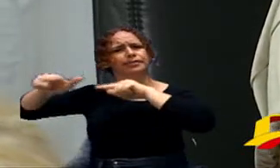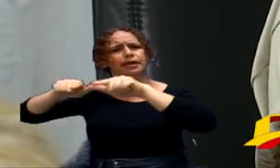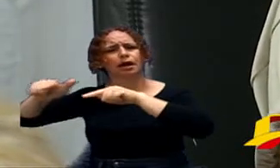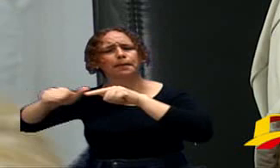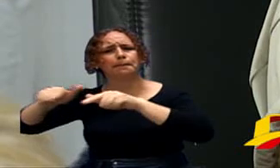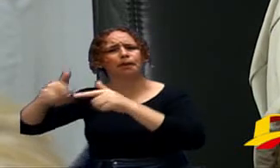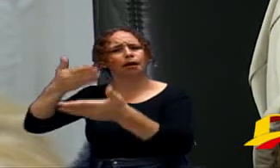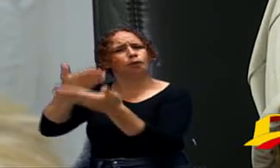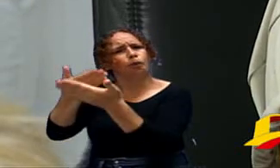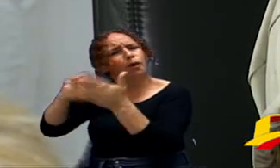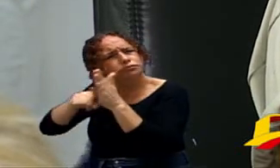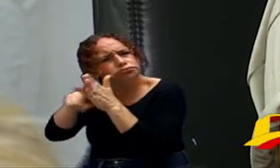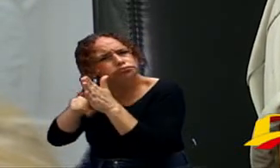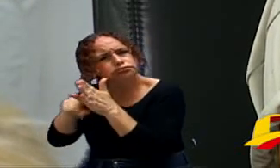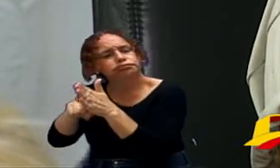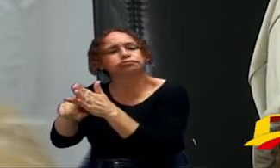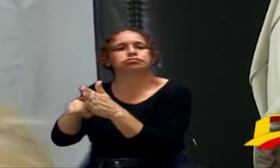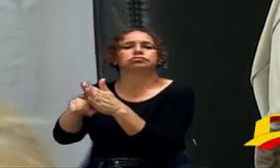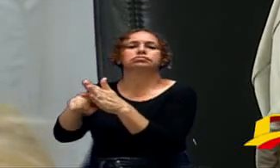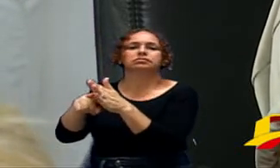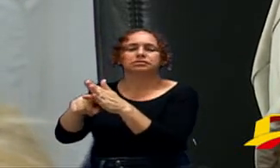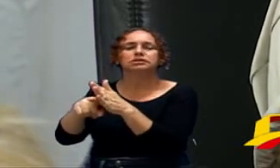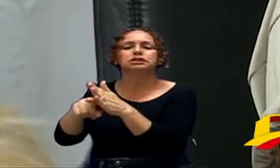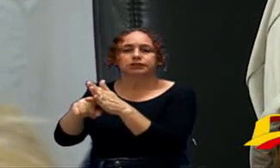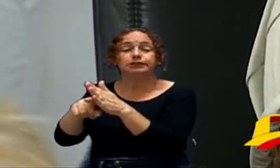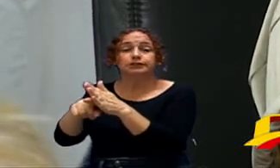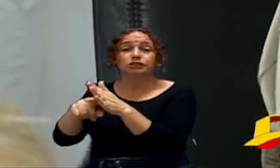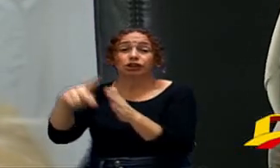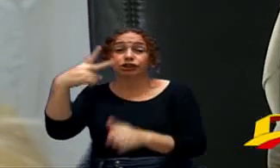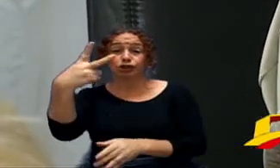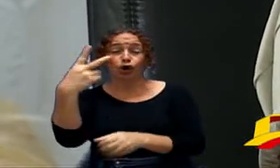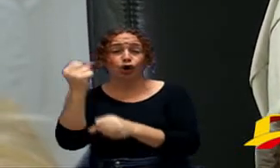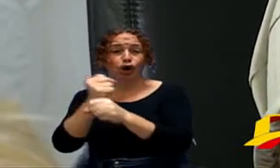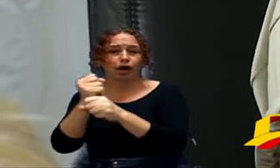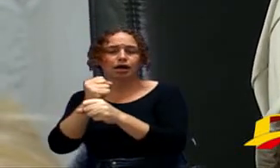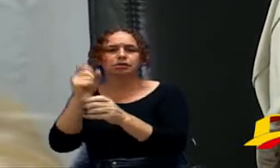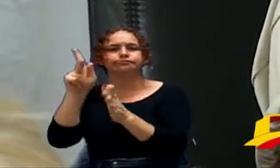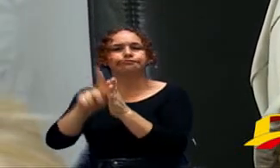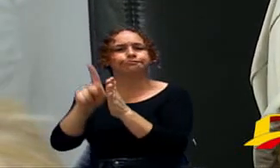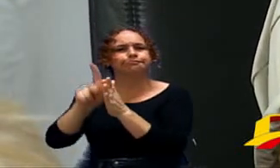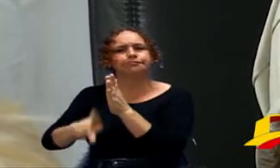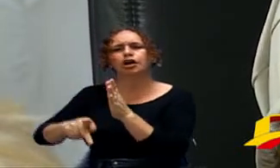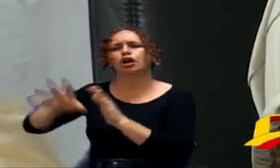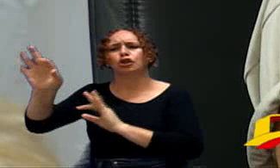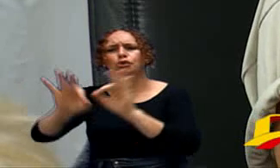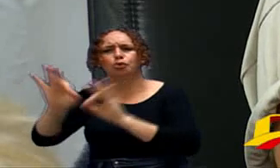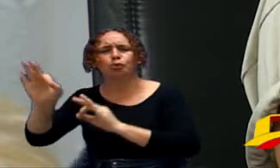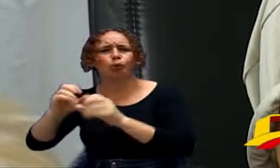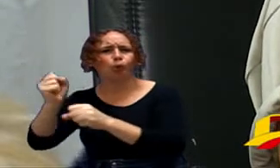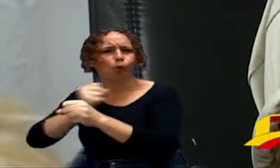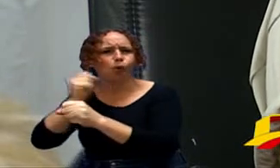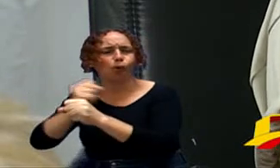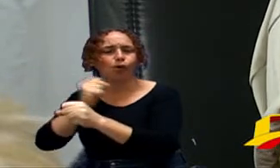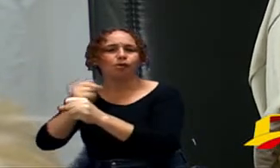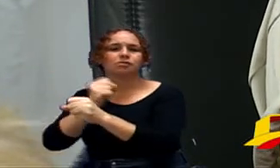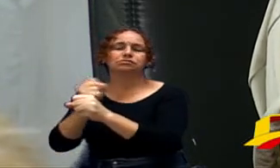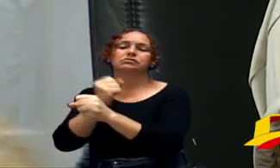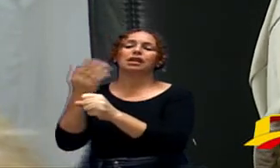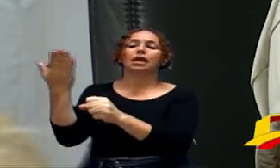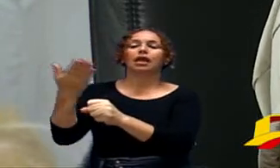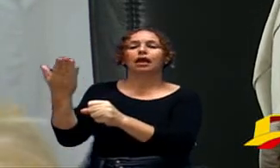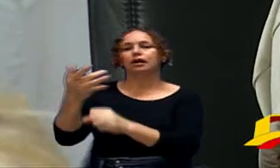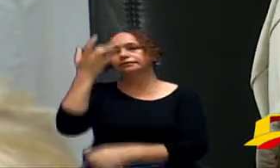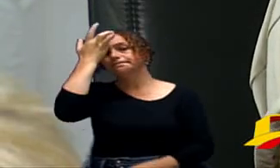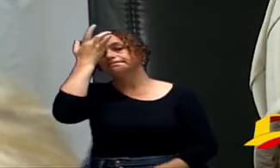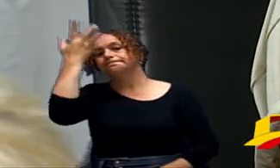estudo, e foi realmente muito grande. Foram 2 anos de projeto, 2 anos de obras, e agora seria muito mais